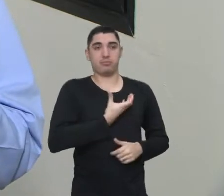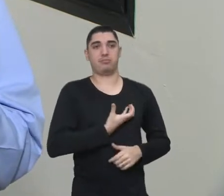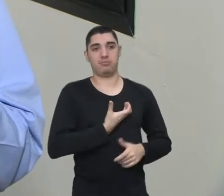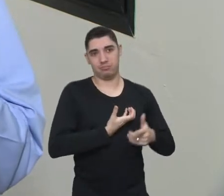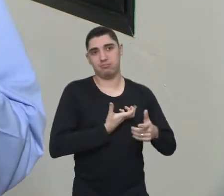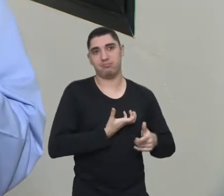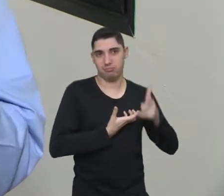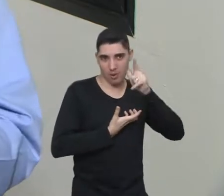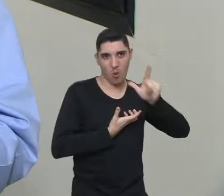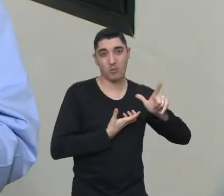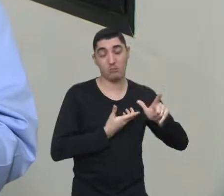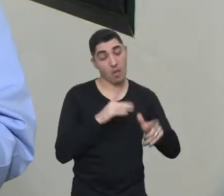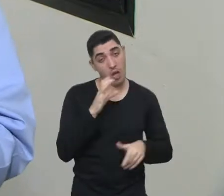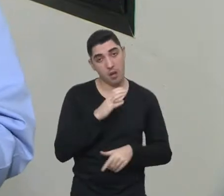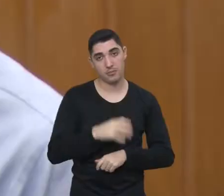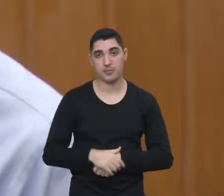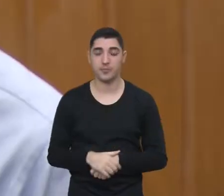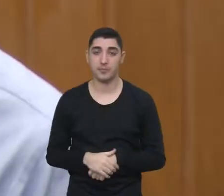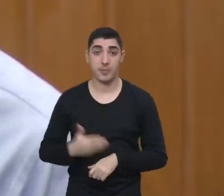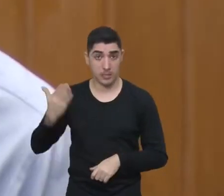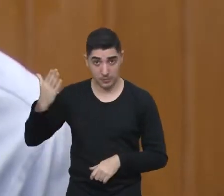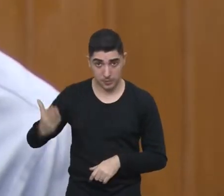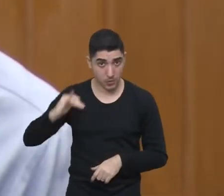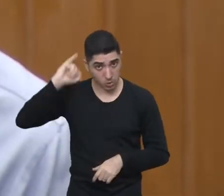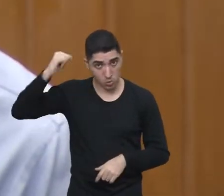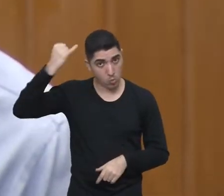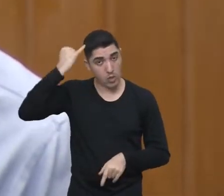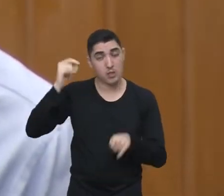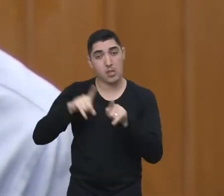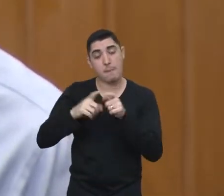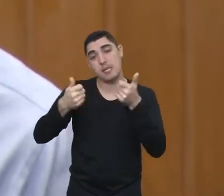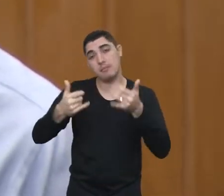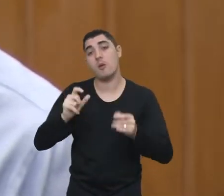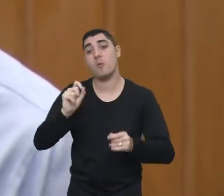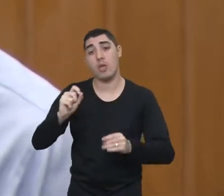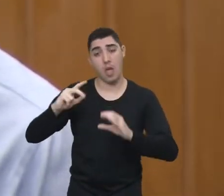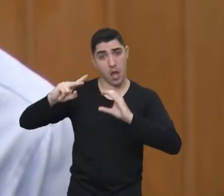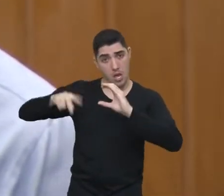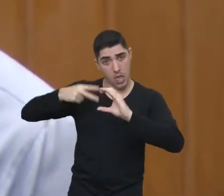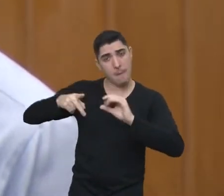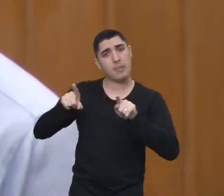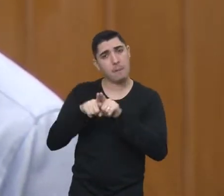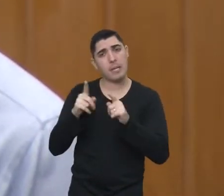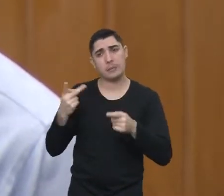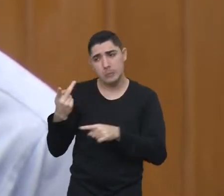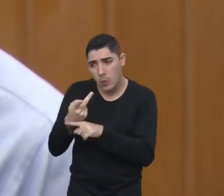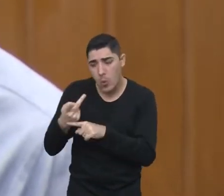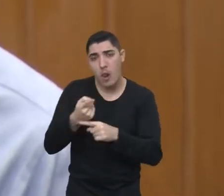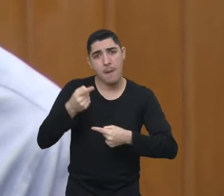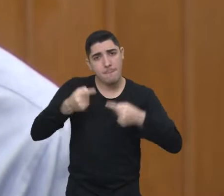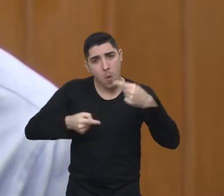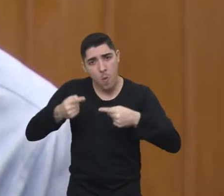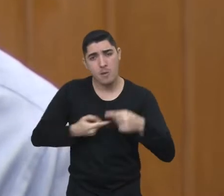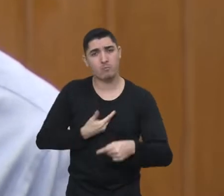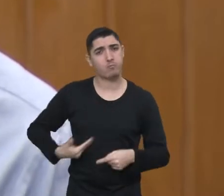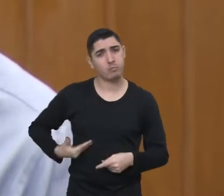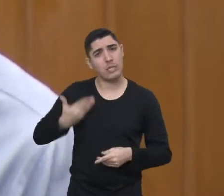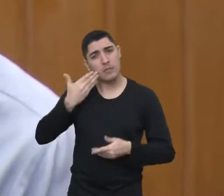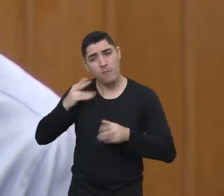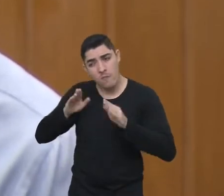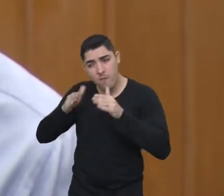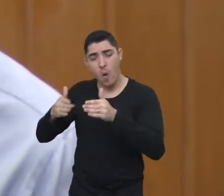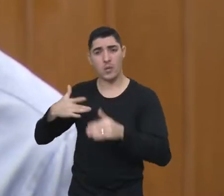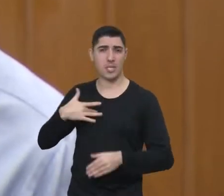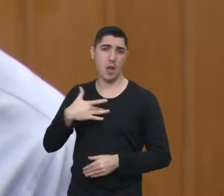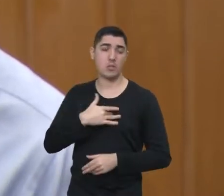Isso pode começar de uma maneira mais rápida. José Cláudio reitera ainda que a Câmara tem trabalhado em políticas públicas voltadas para